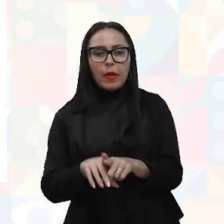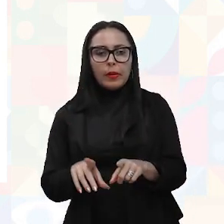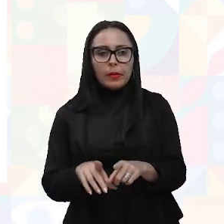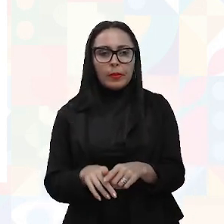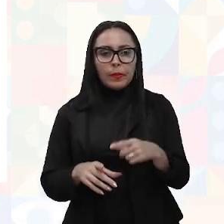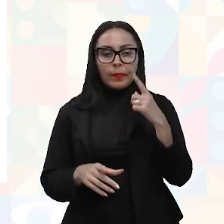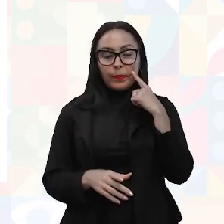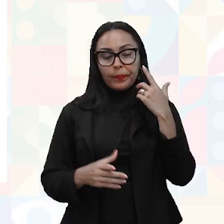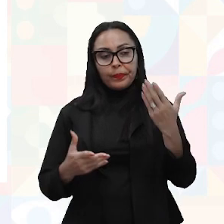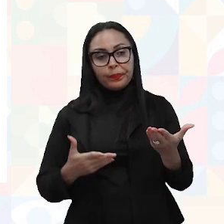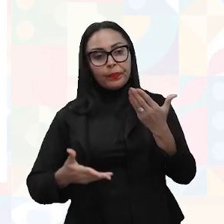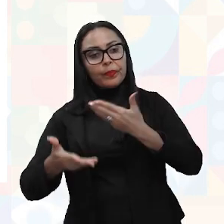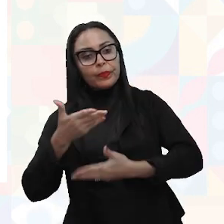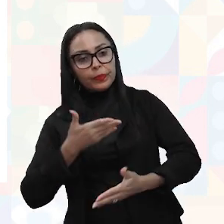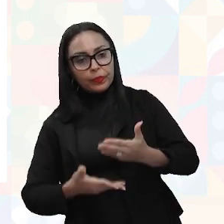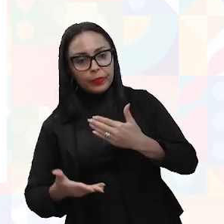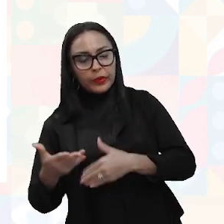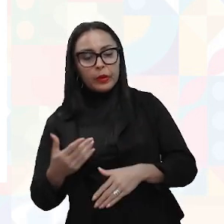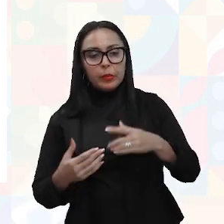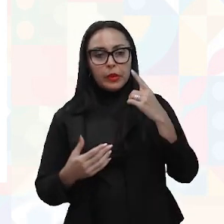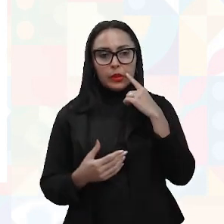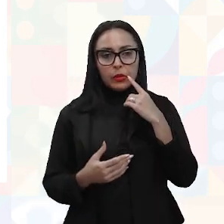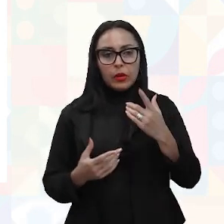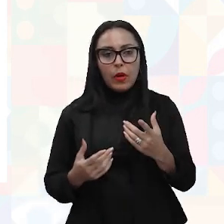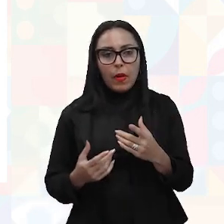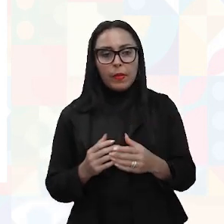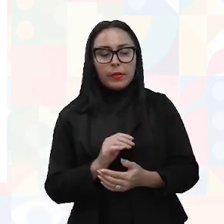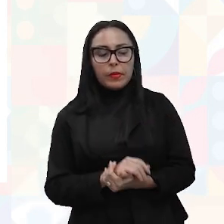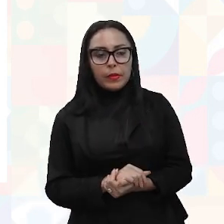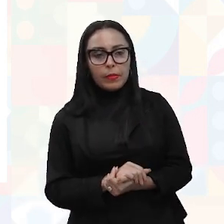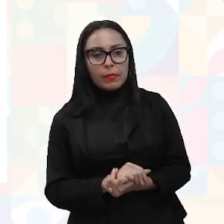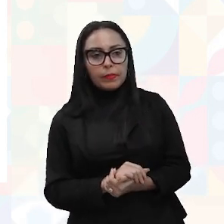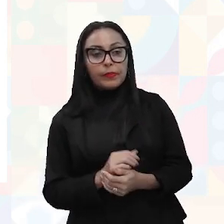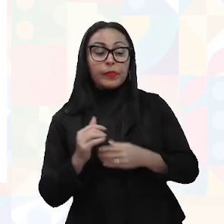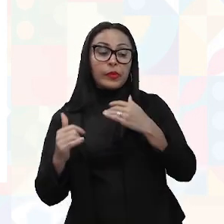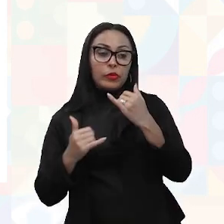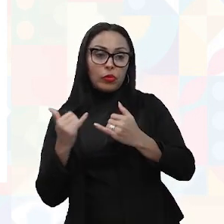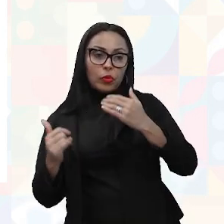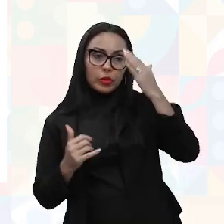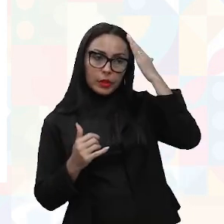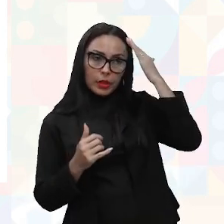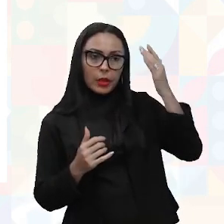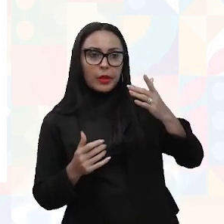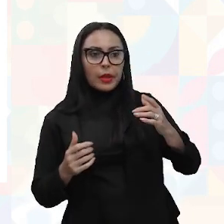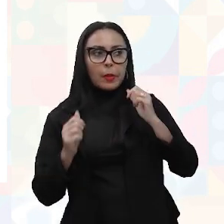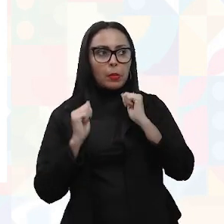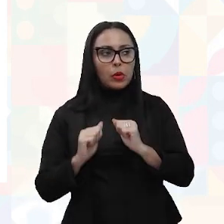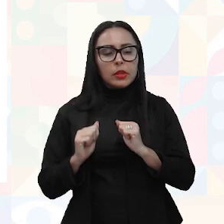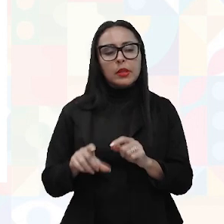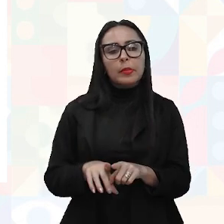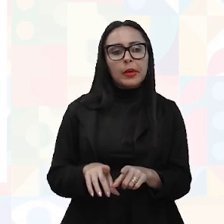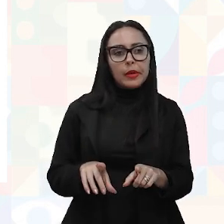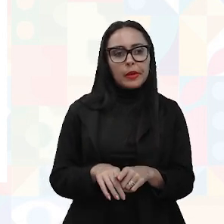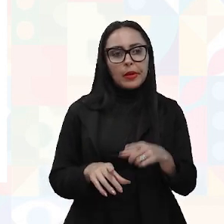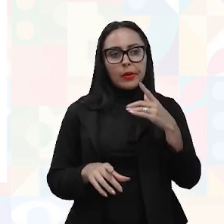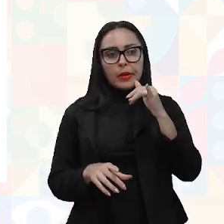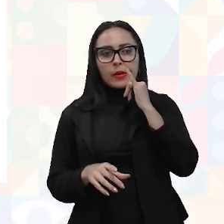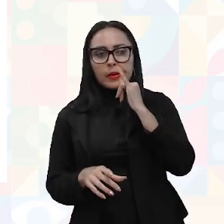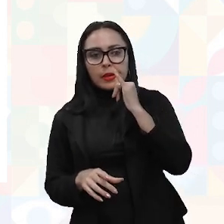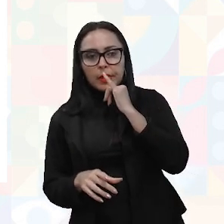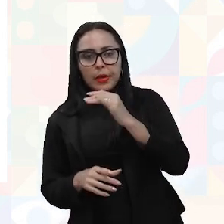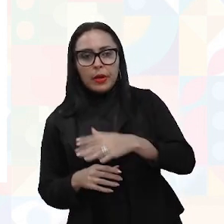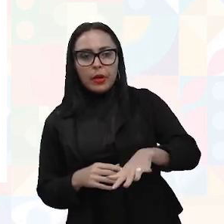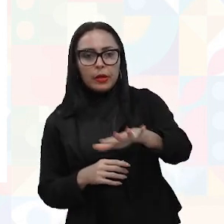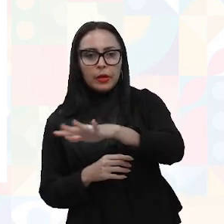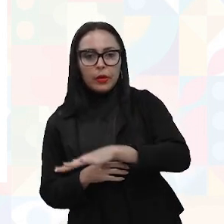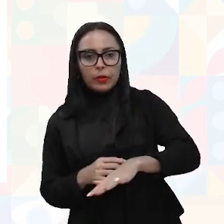que é de imitação. No caso, são jogos de interpretação, mas como disse, pode ser de imitação. E um exemplo é o Role Playing